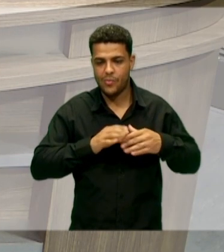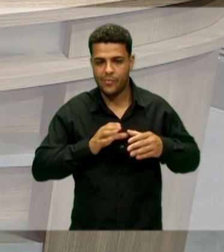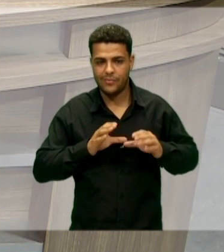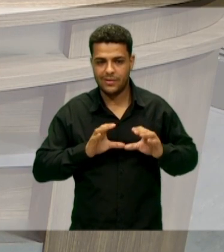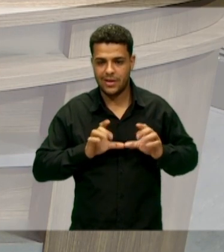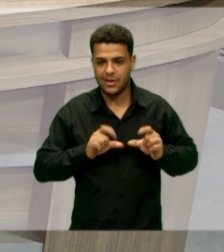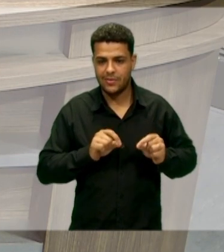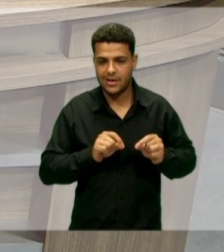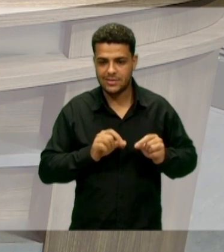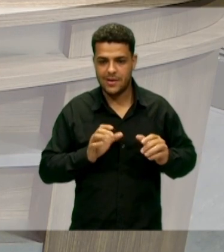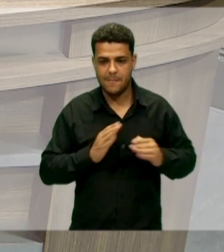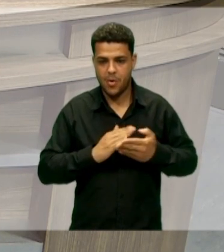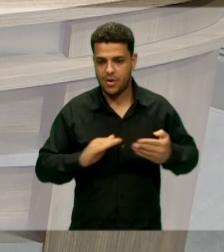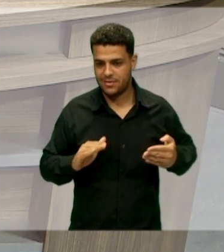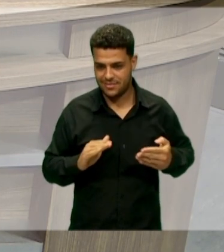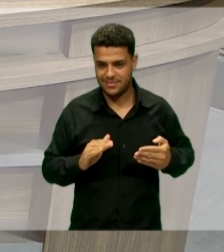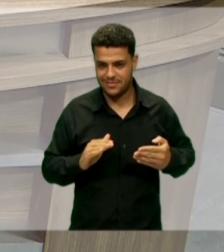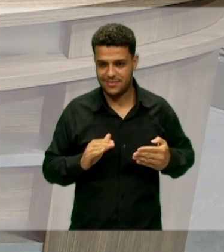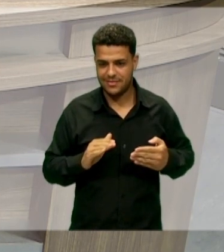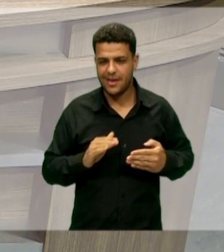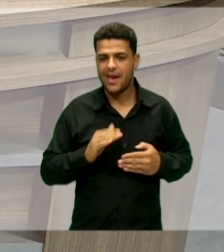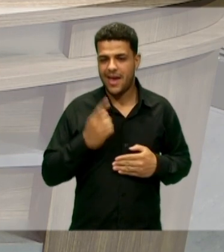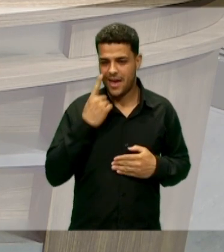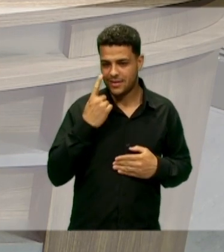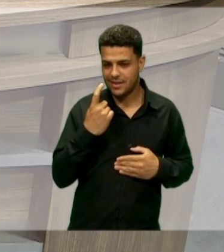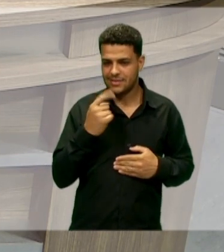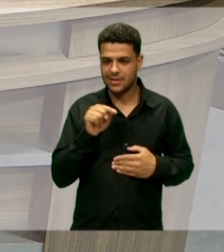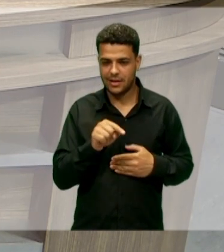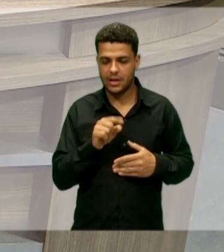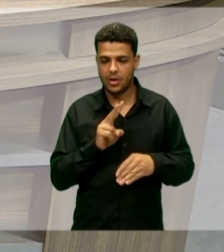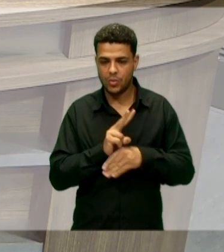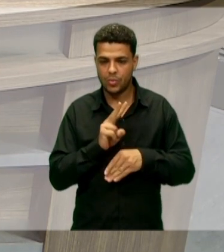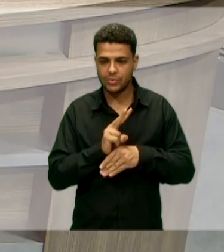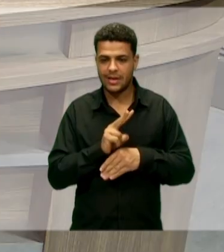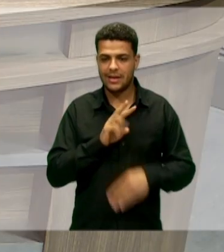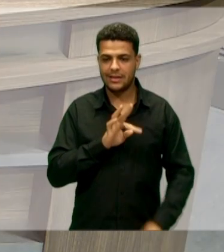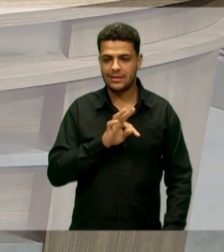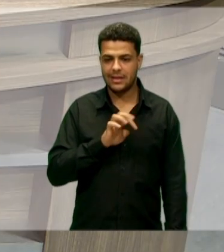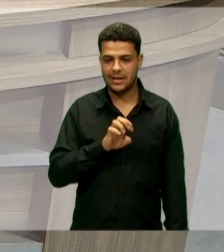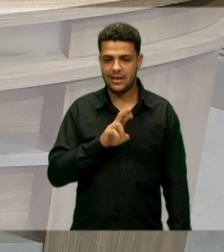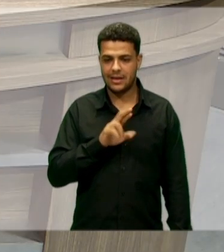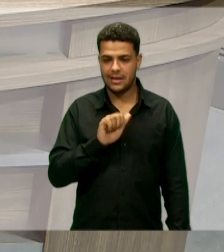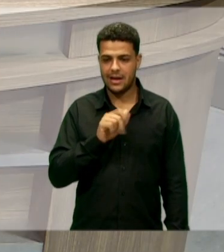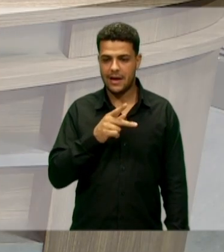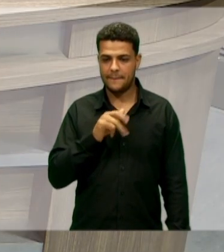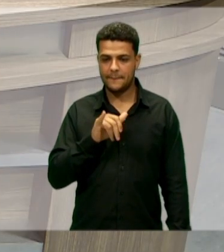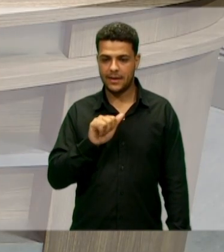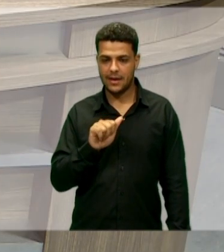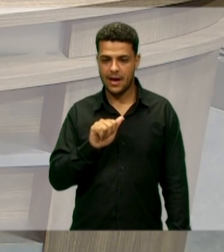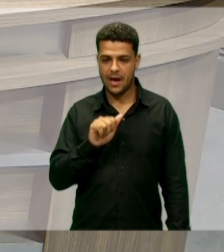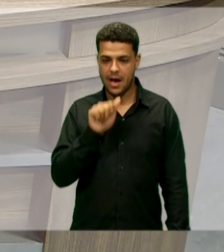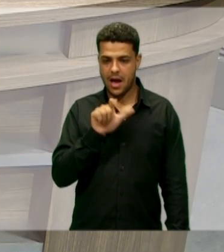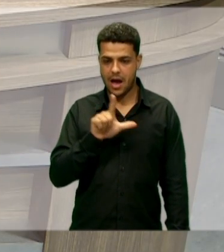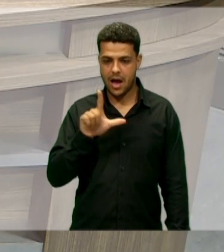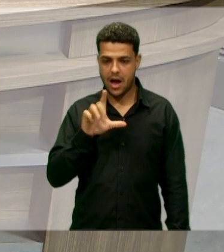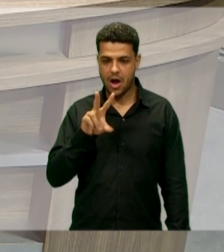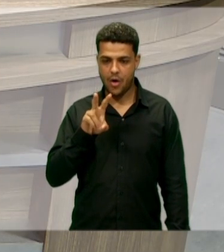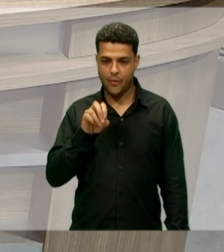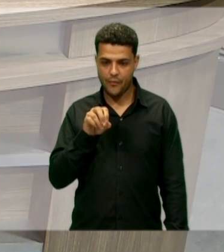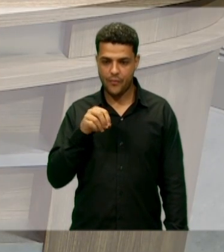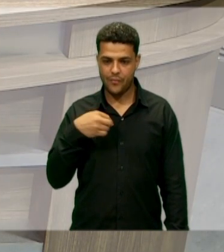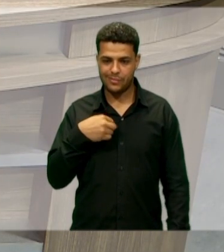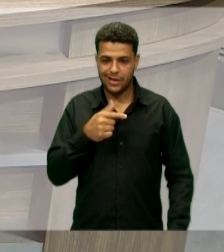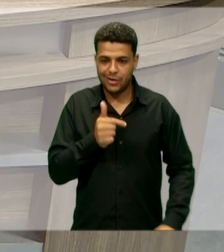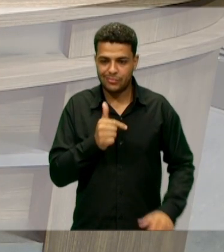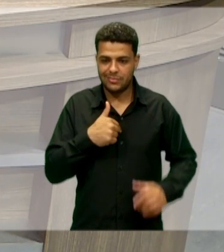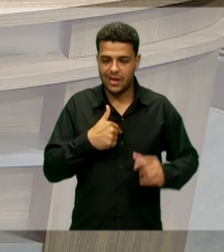Né? Que coisa interessante. É bem interessante, a gente chama isso de tratamento ou terapia-alvo, que é um tratamento que não tem muitos efeitos